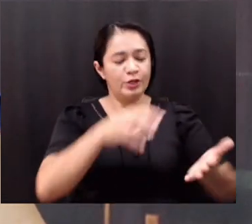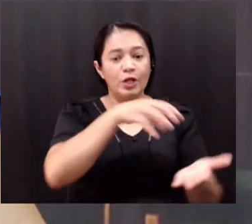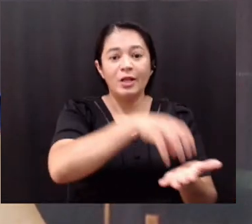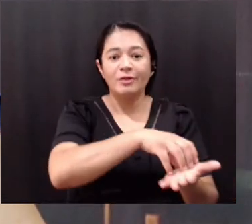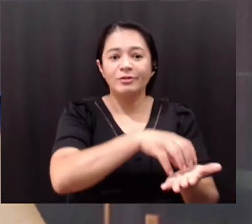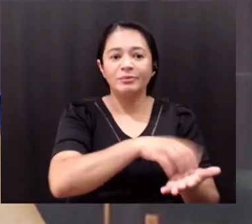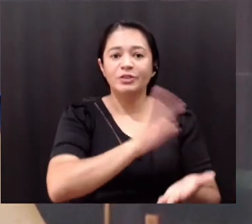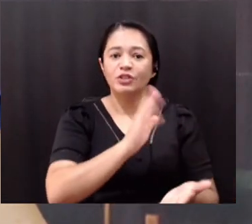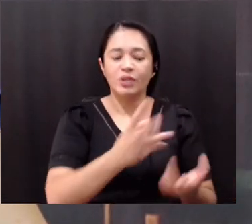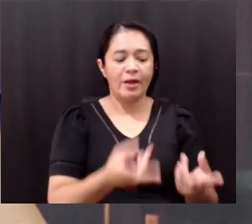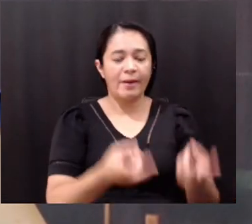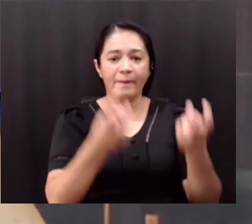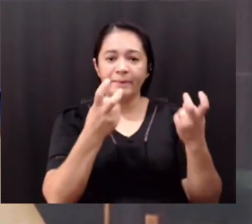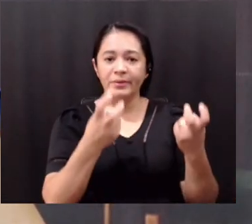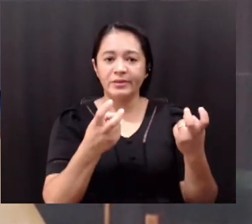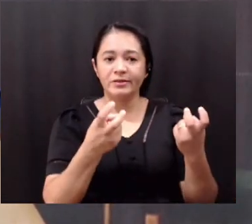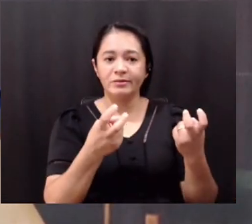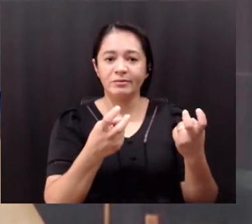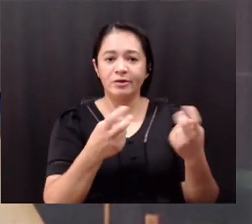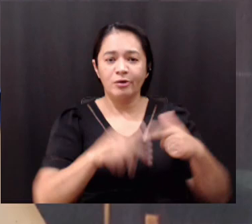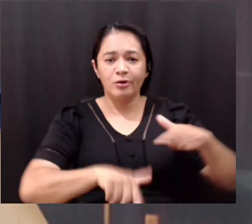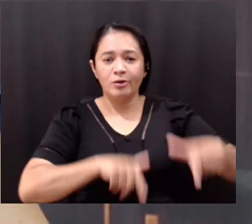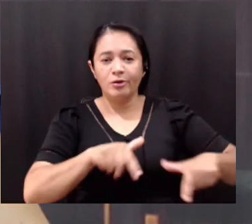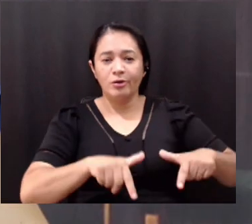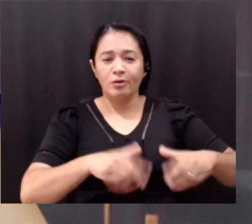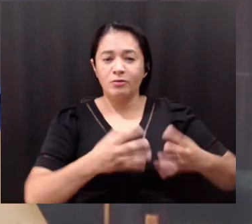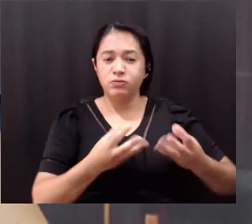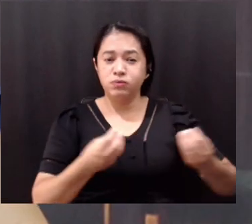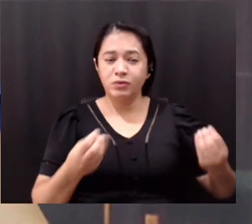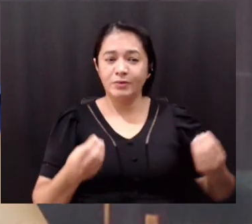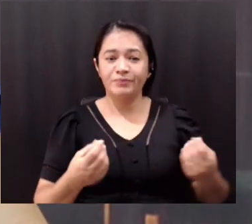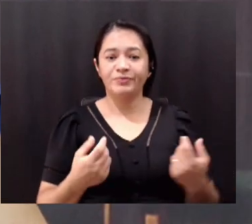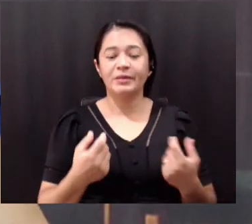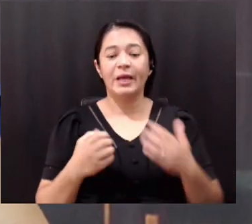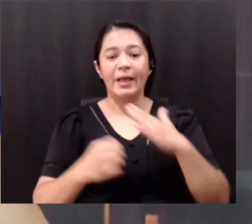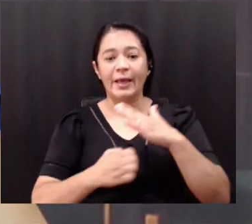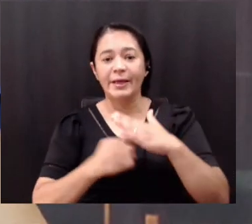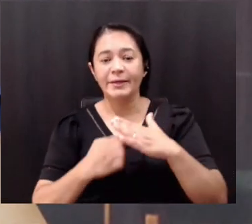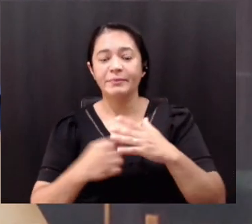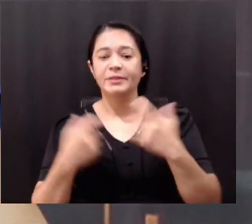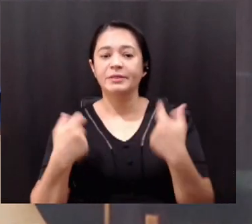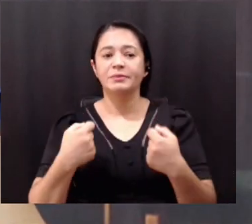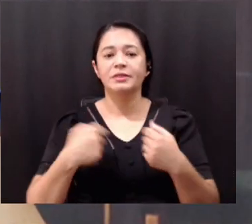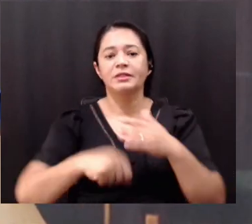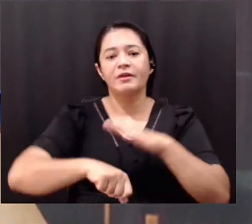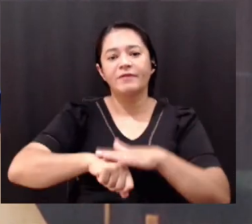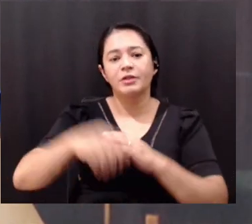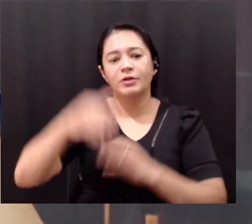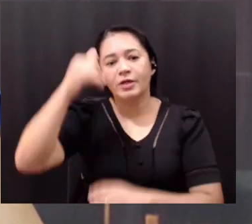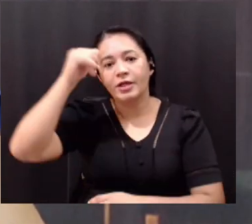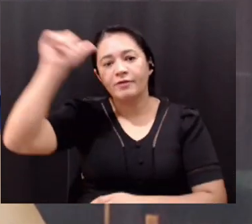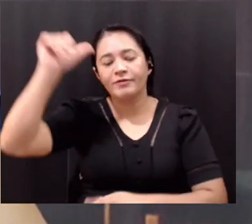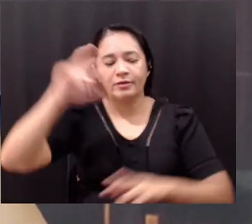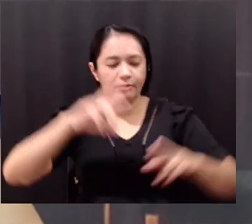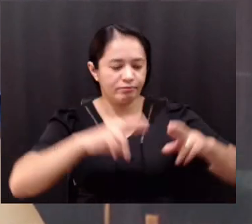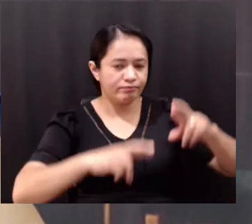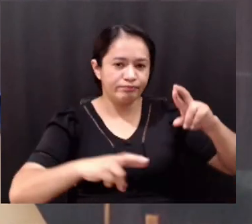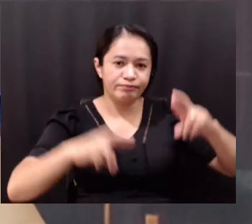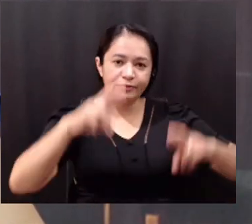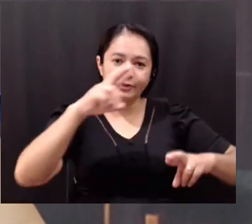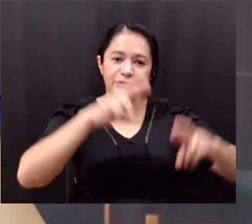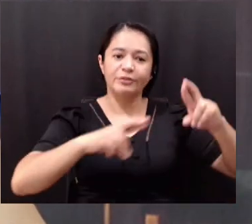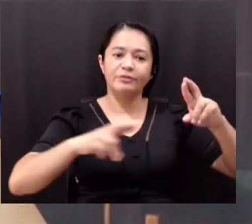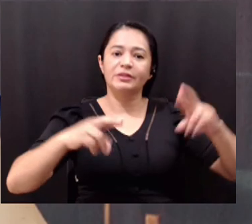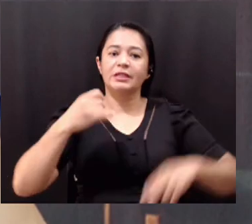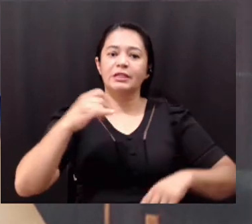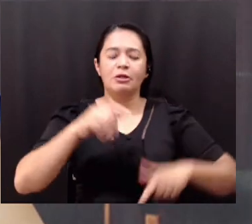aí um excesso de trabalho. Então, o ideal é que a empresa atue no preventivo, monitore o departamento que está em excesso ou que tenha uma situação